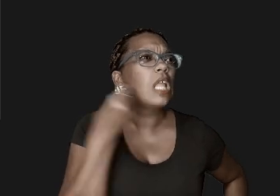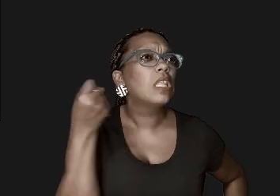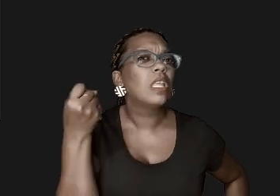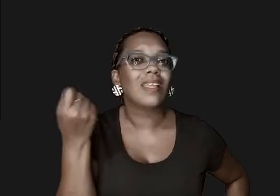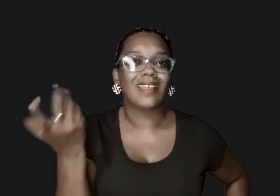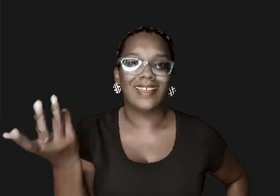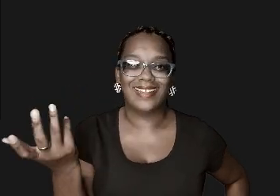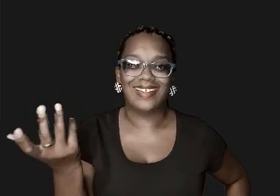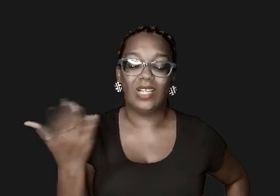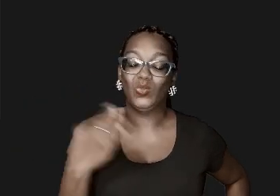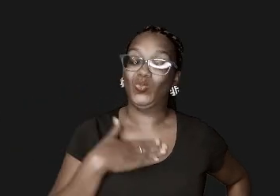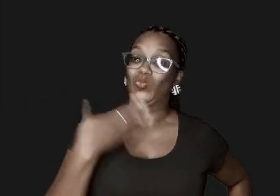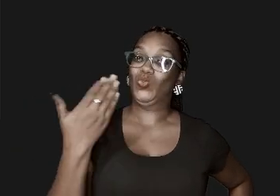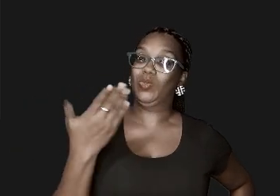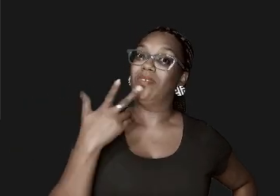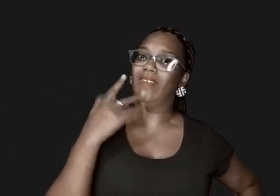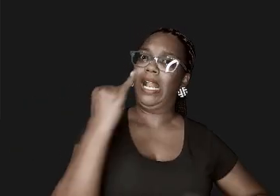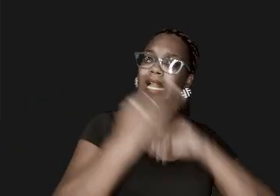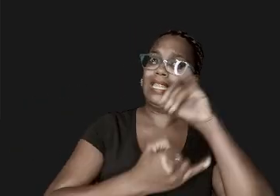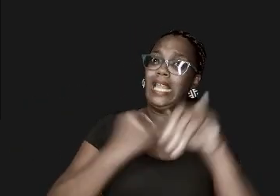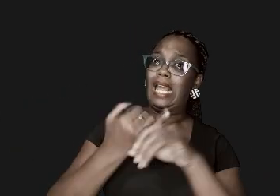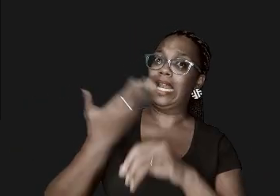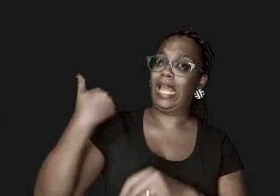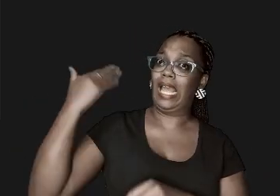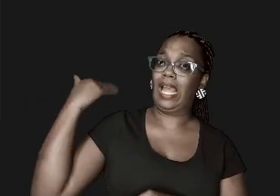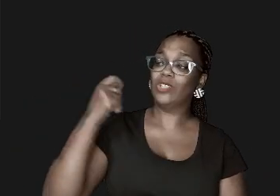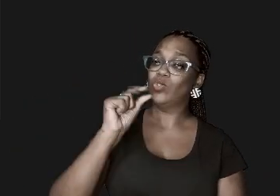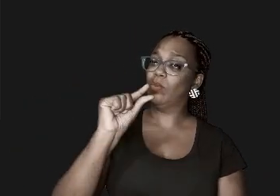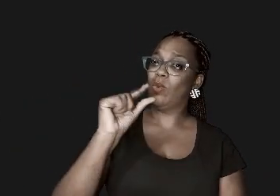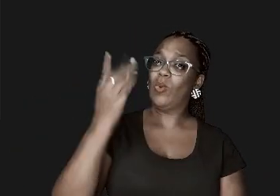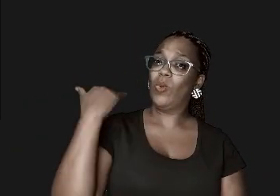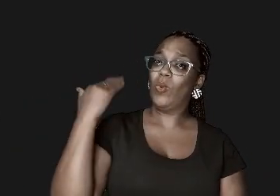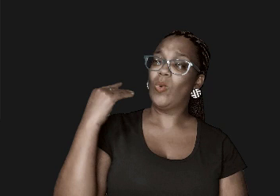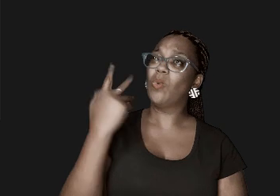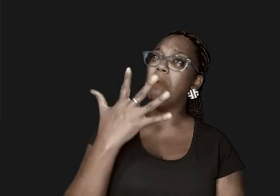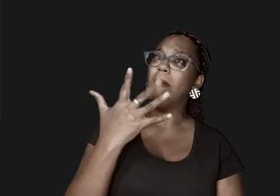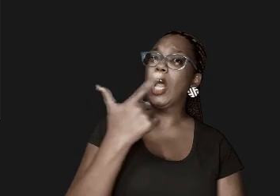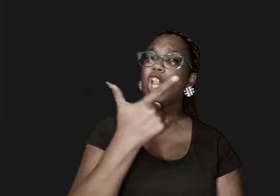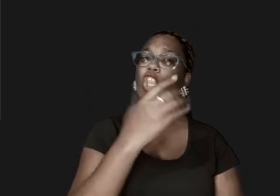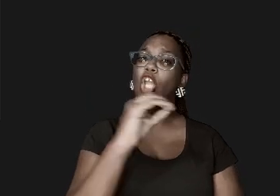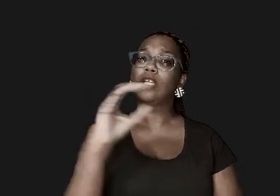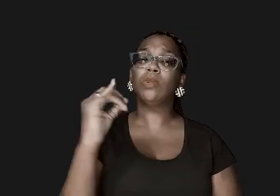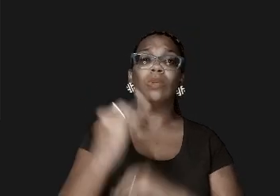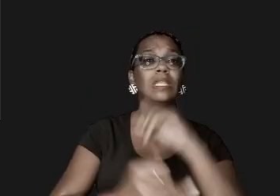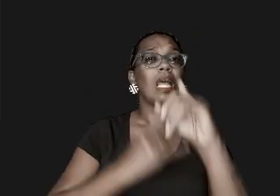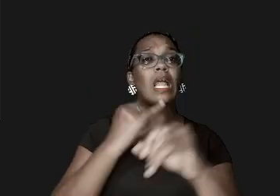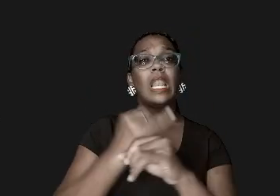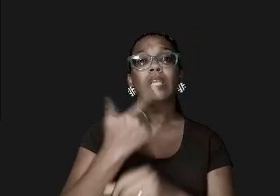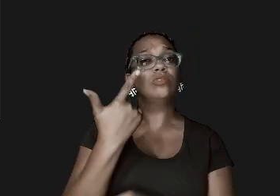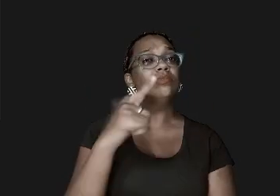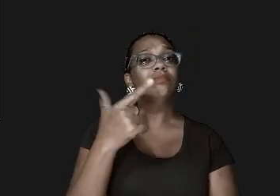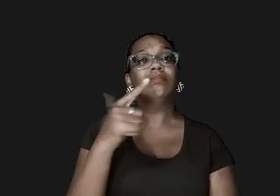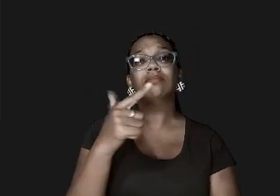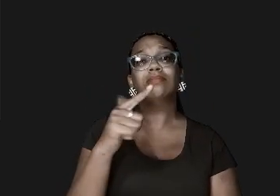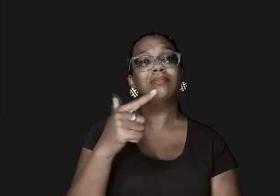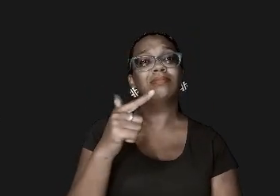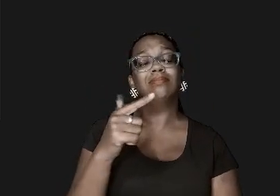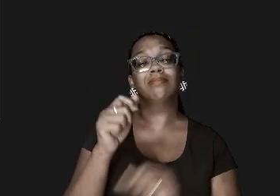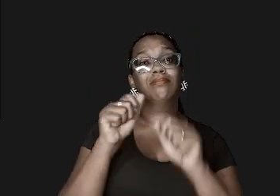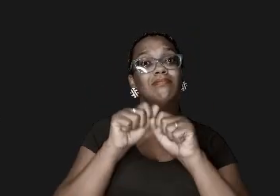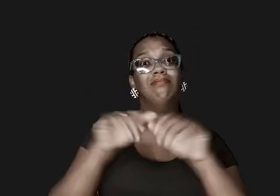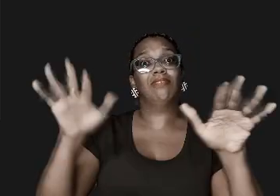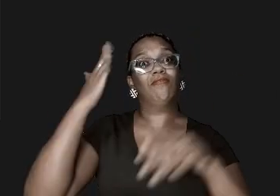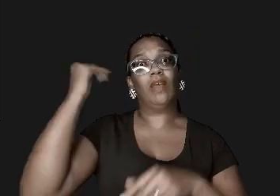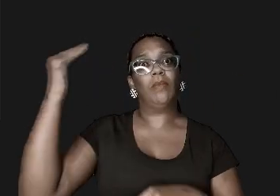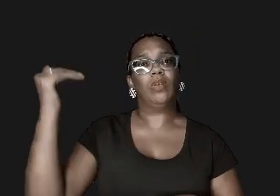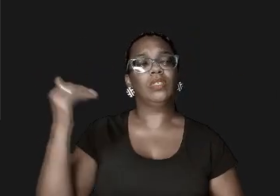desse tempo né meu pai quando dizia que na casa dele não tinha geladeira né Eu acho que é o tipo da surpresa quando você tem